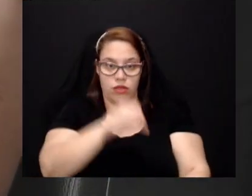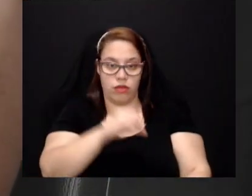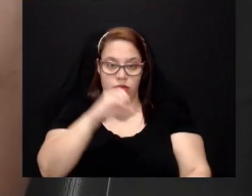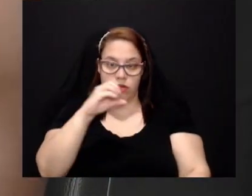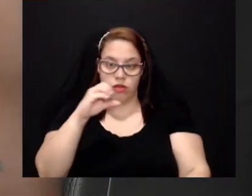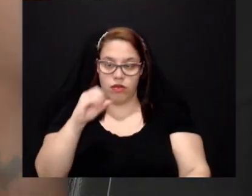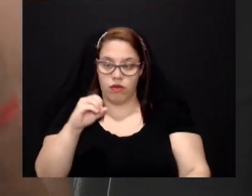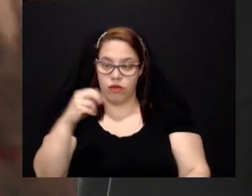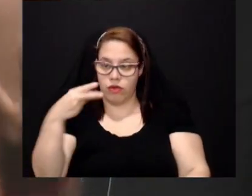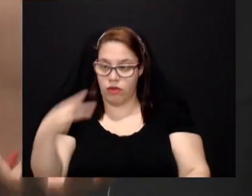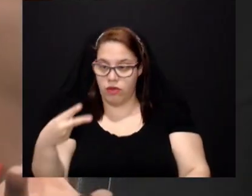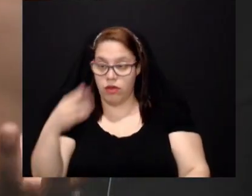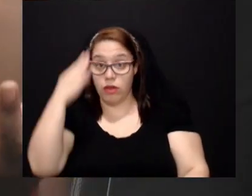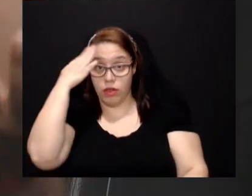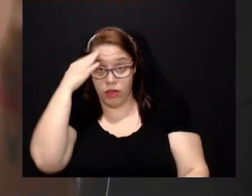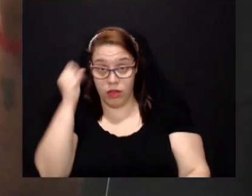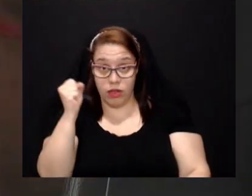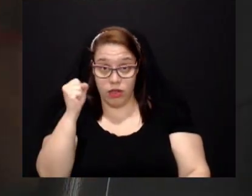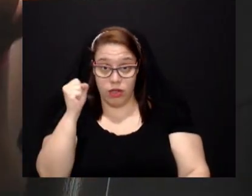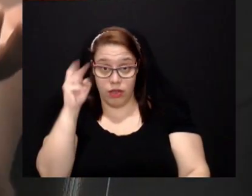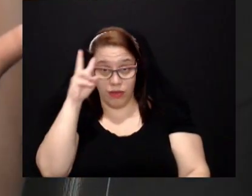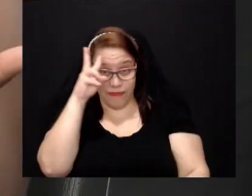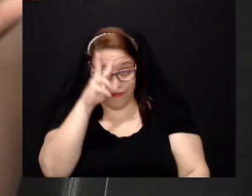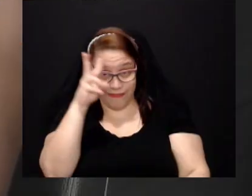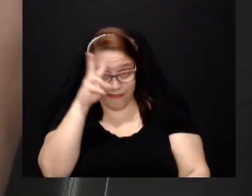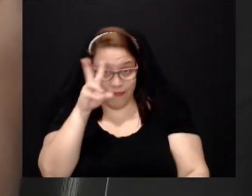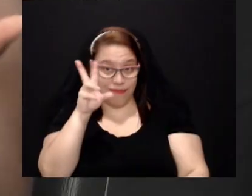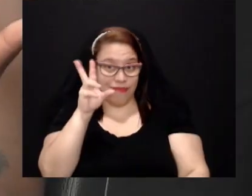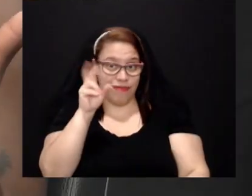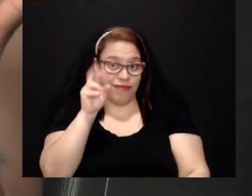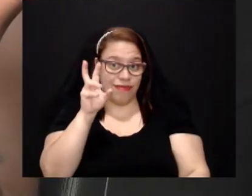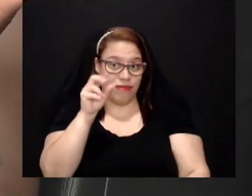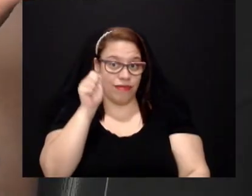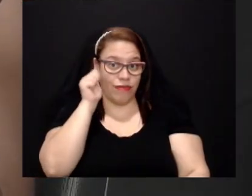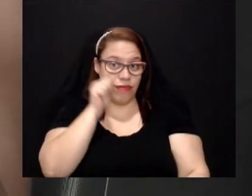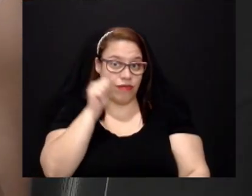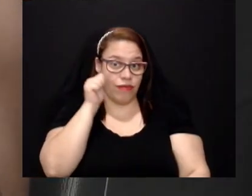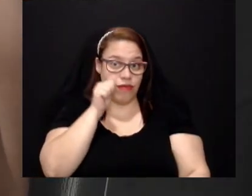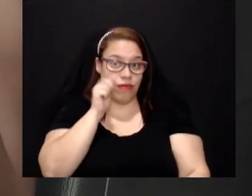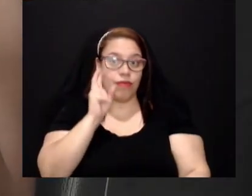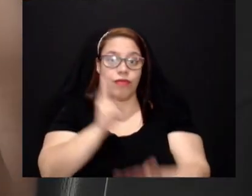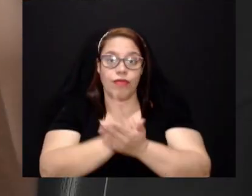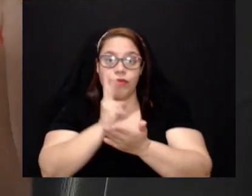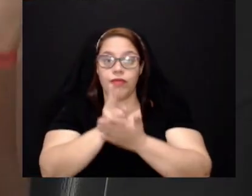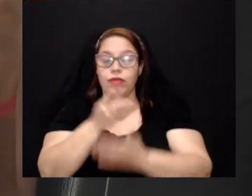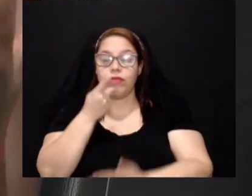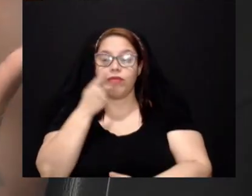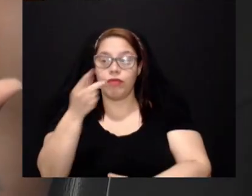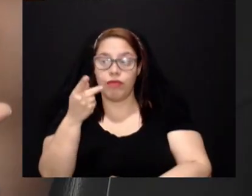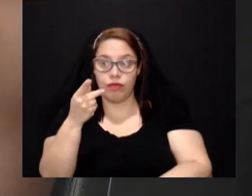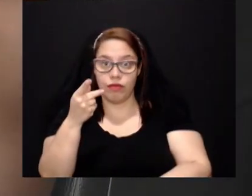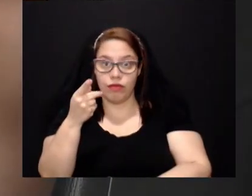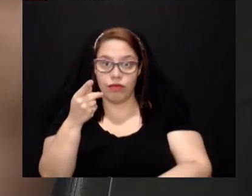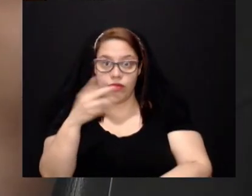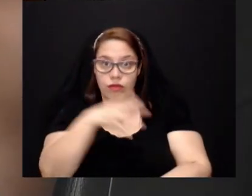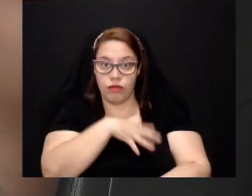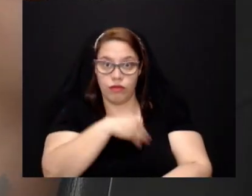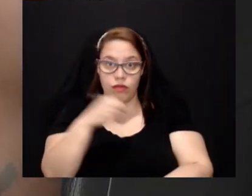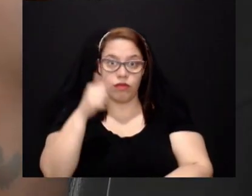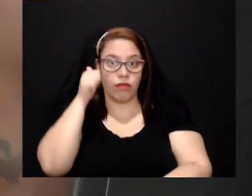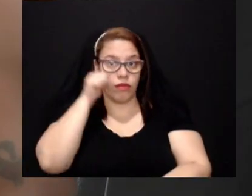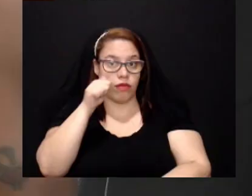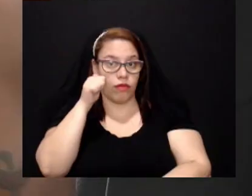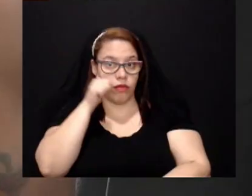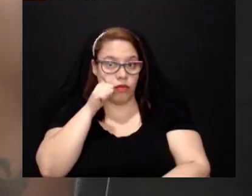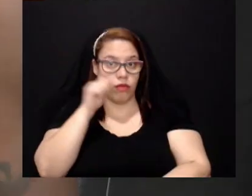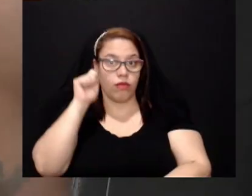já sabe aí o histórico da minha avó, né? Ela sempre dizia que ela era filha de uma mulher preta